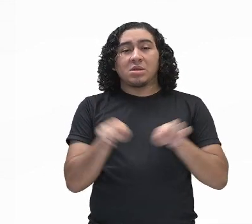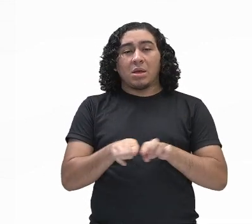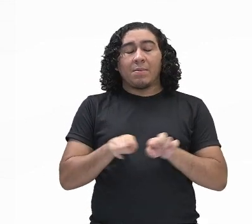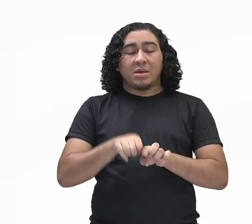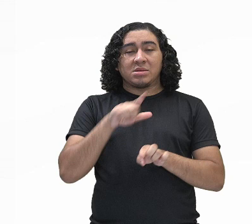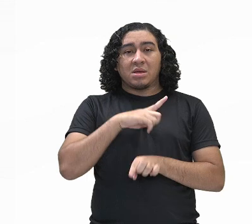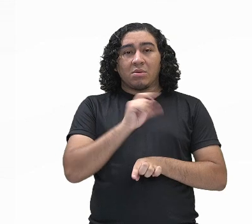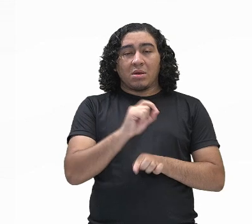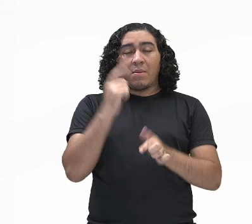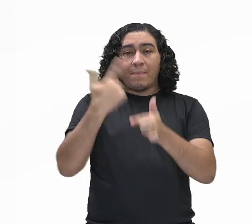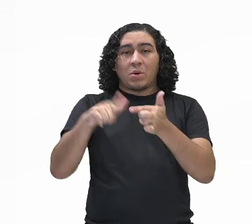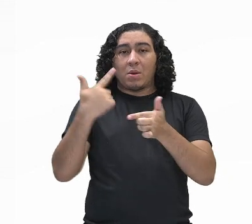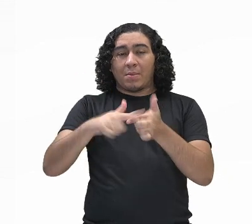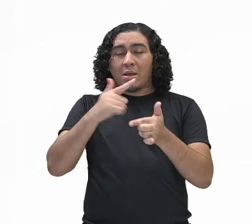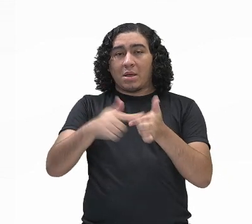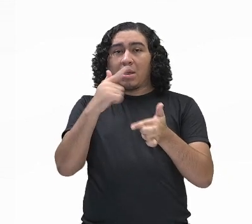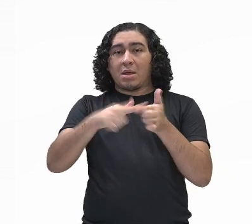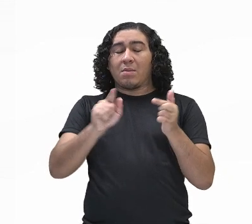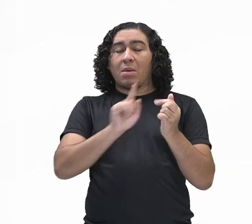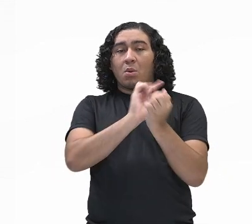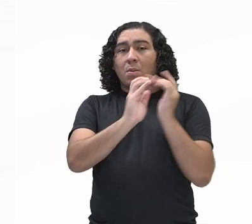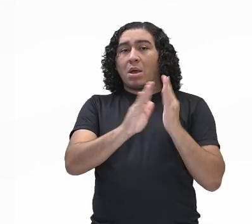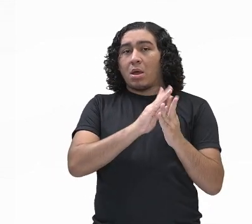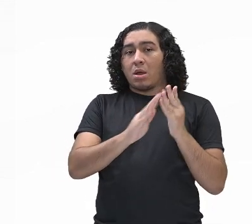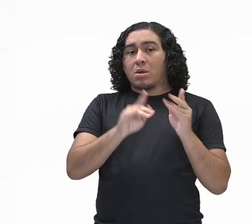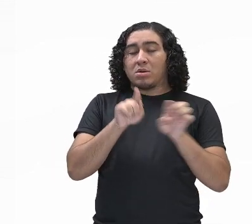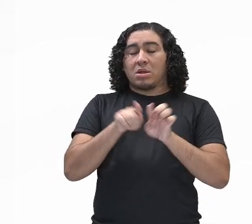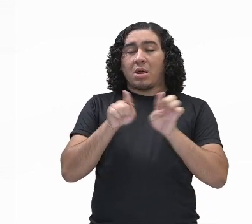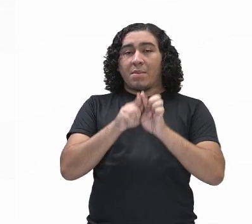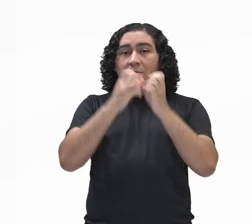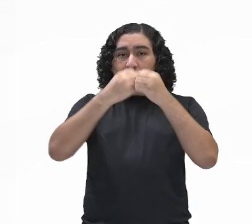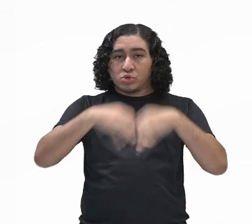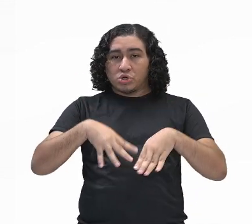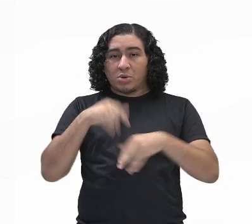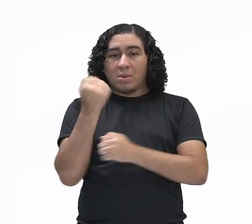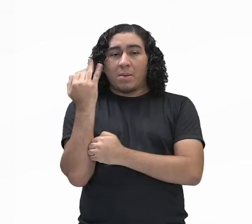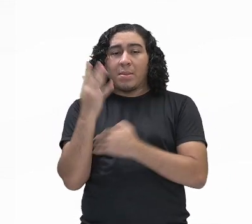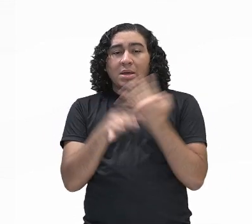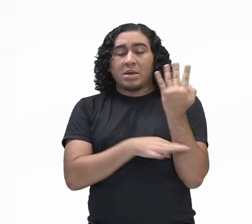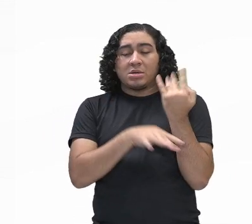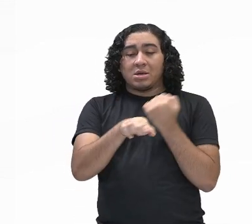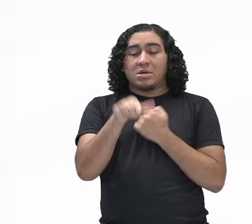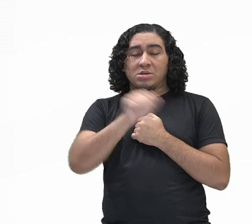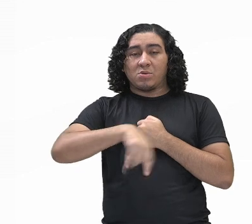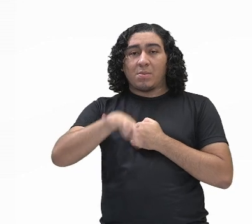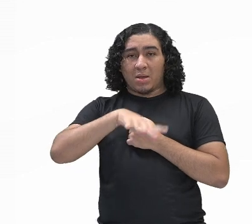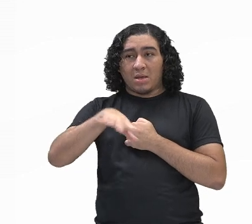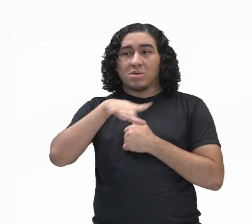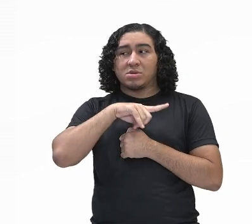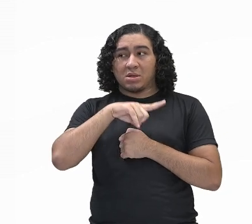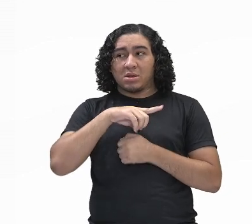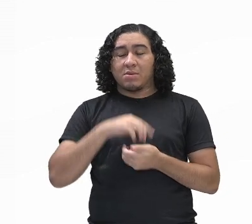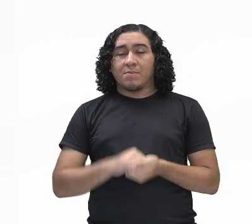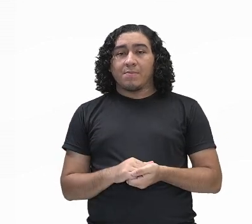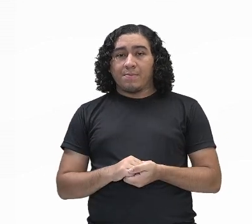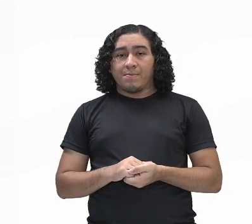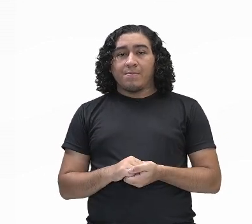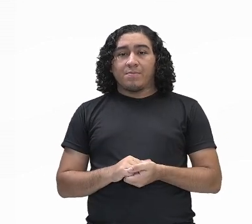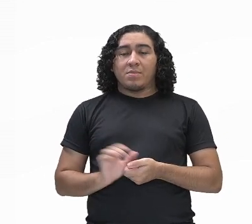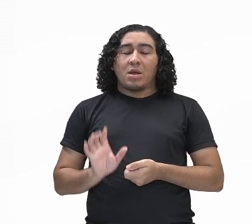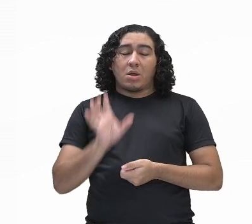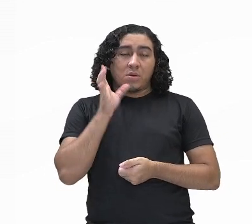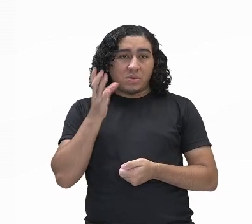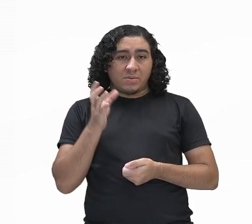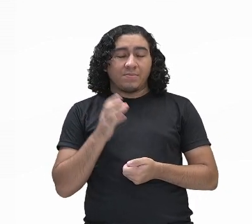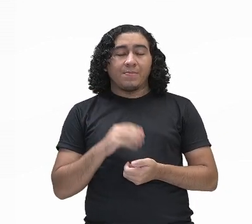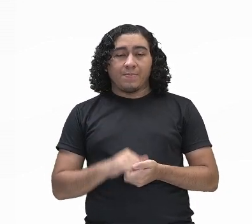né, os problemas urbanos, os impactos ambientais em que esses territórios, esses locais, eles vão sofrer,